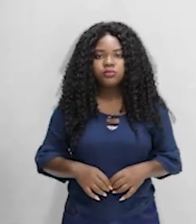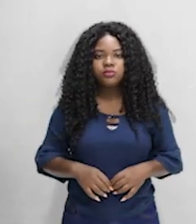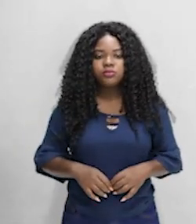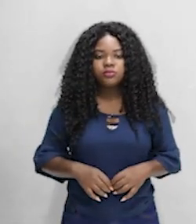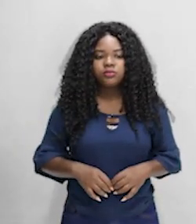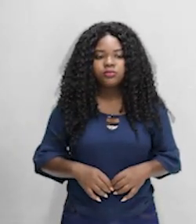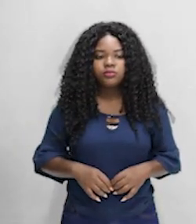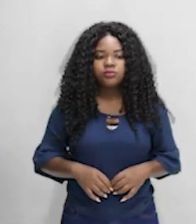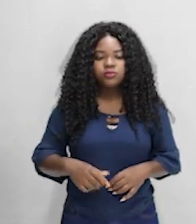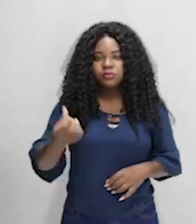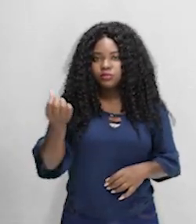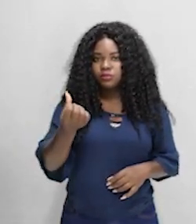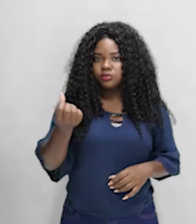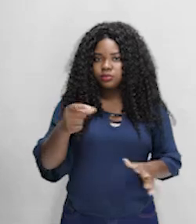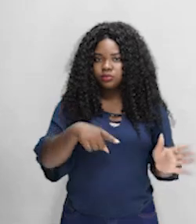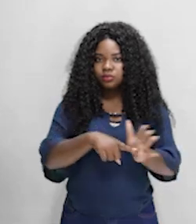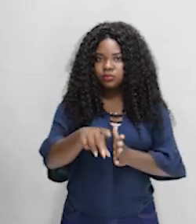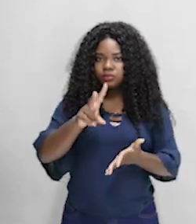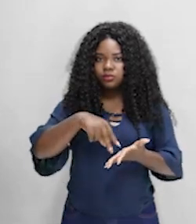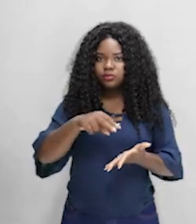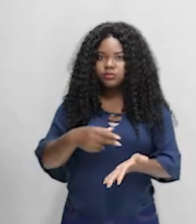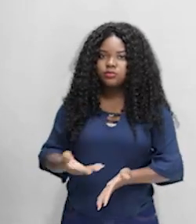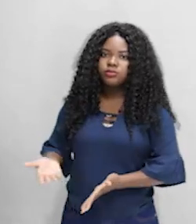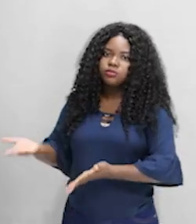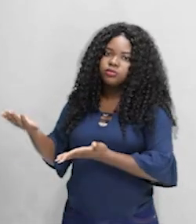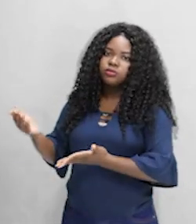Vamos lá. Mais uma questão.